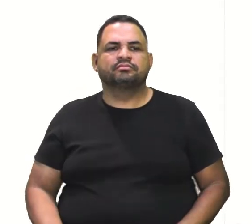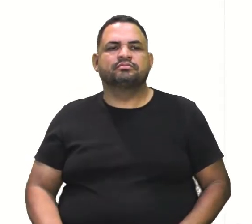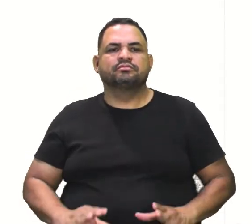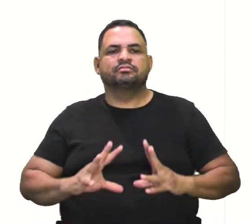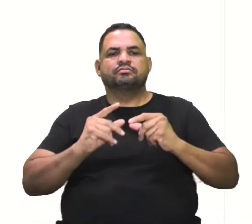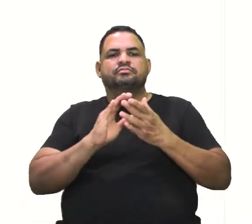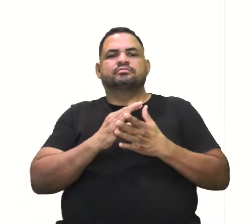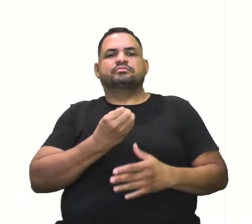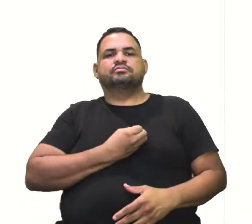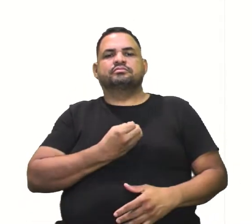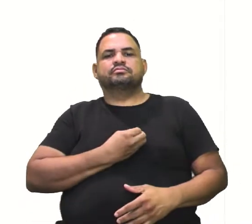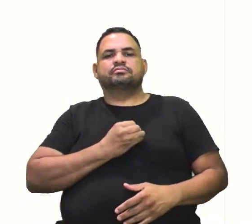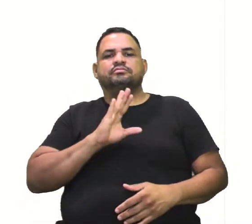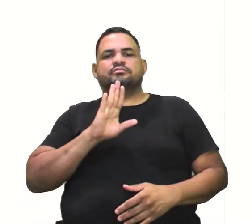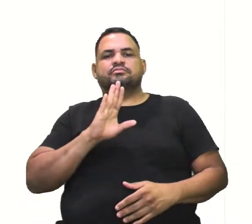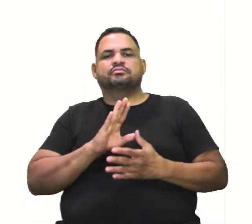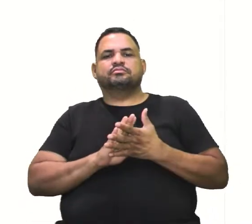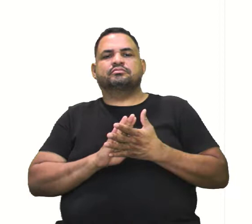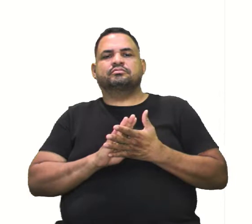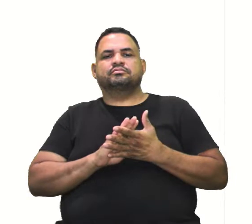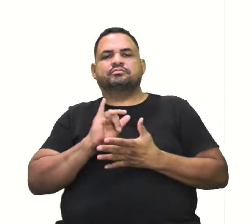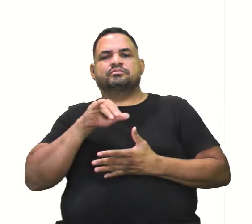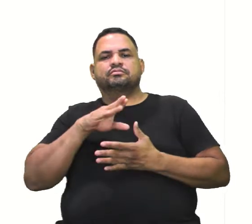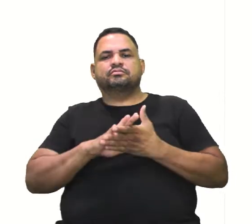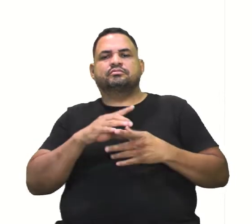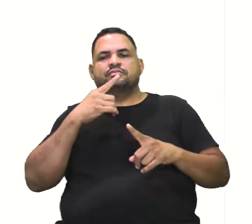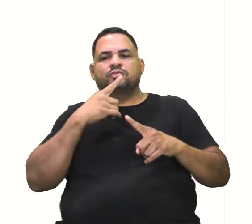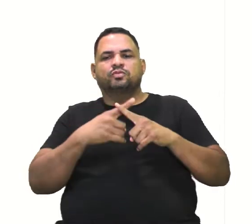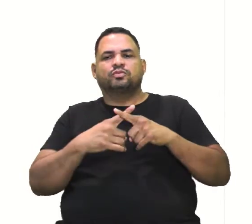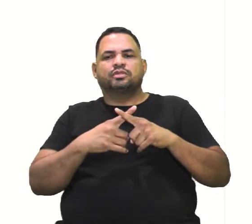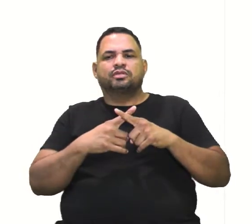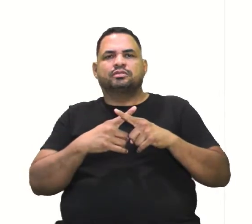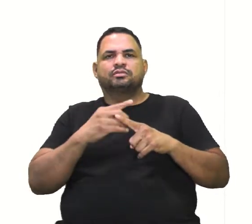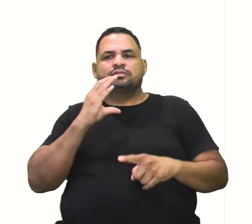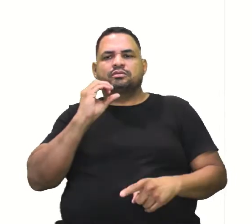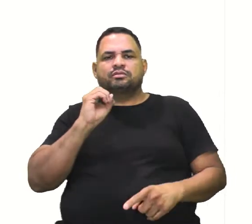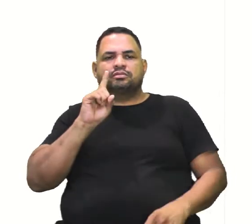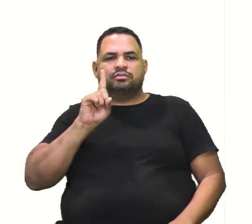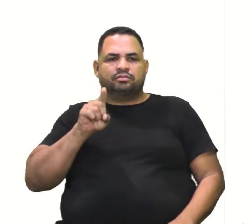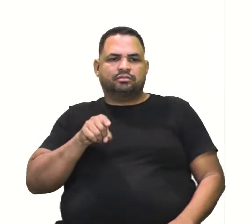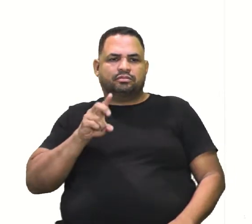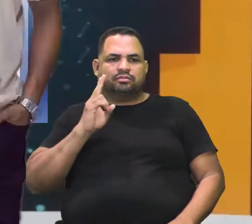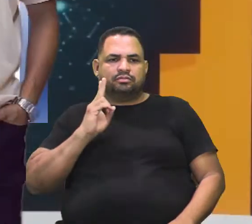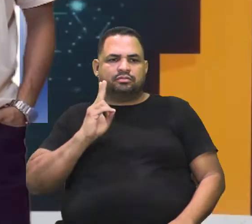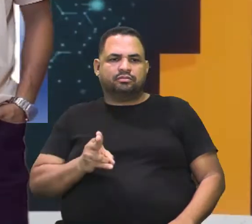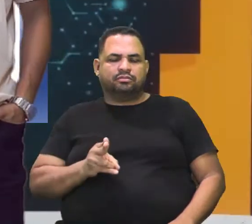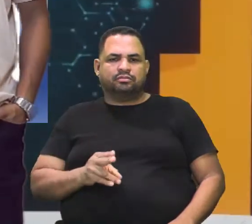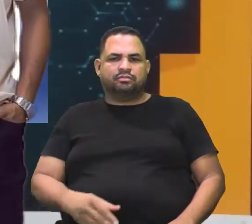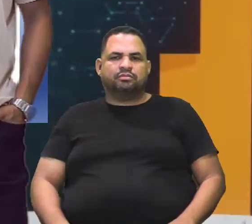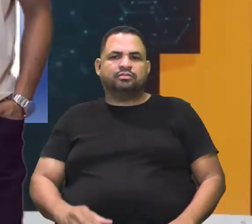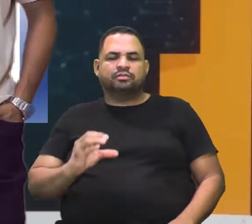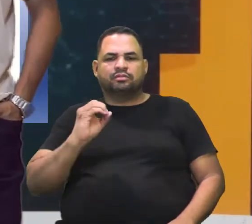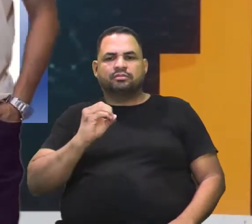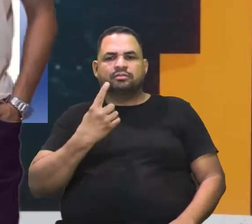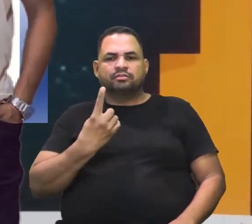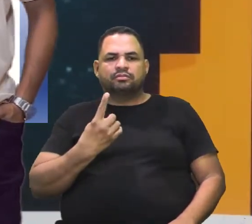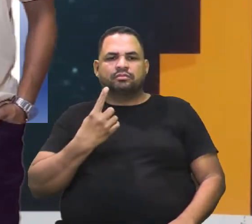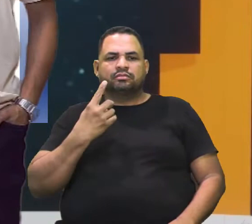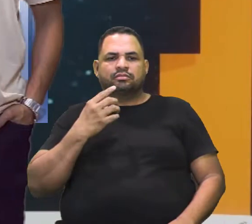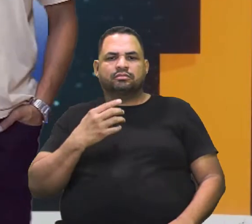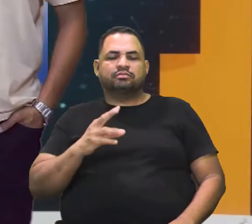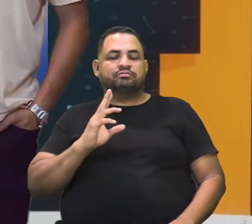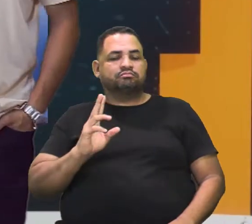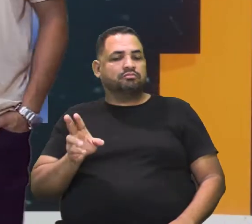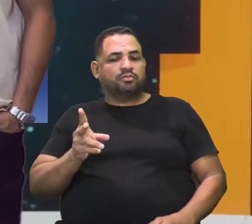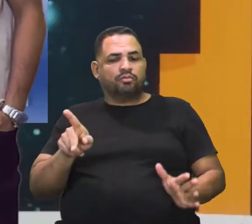Todo número inteiro multiplicado por zero é igual a 0, 1,